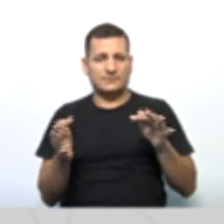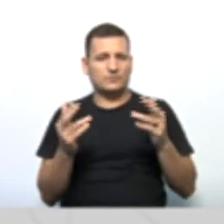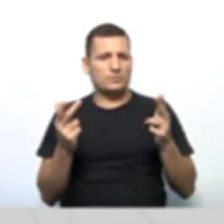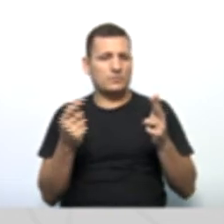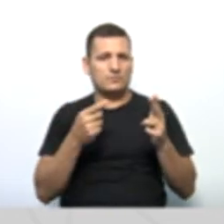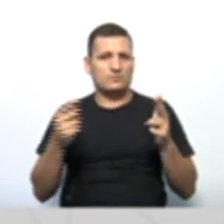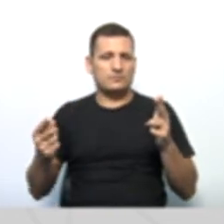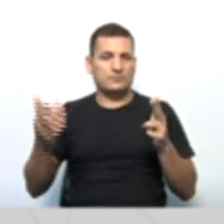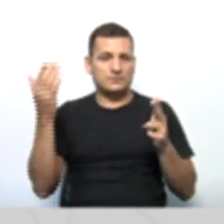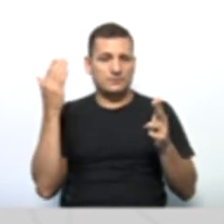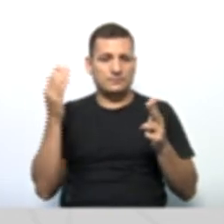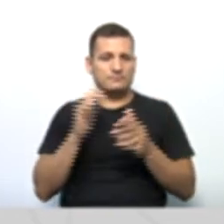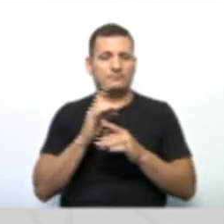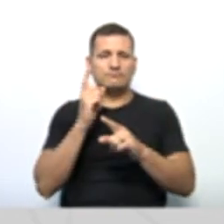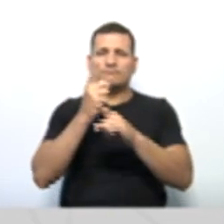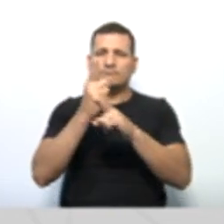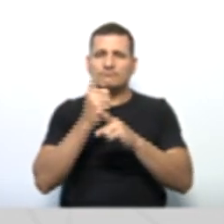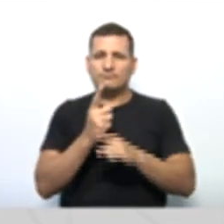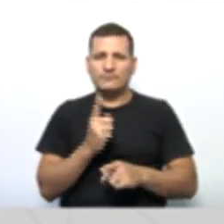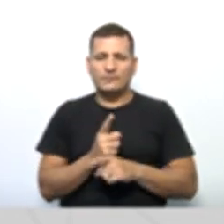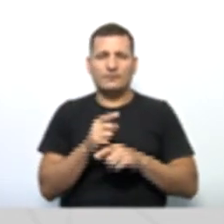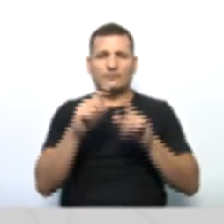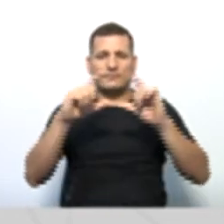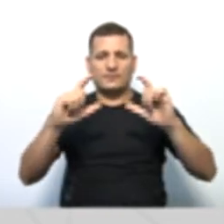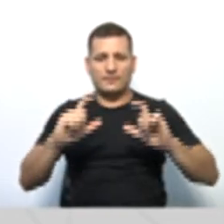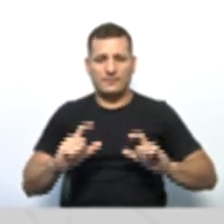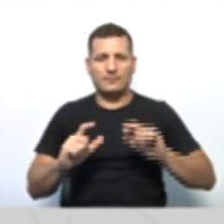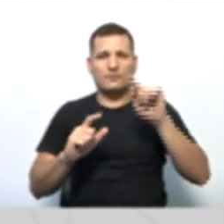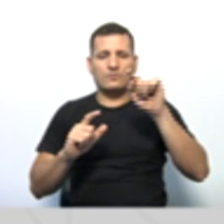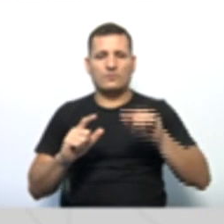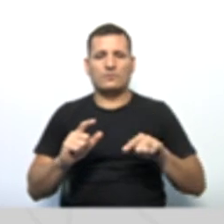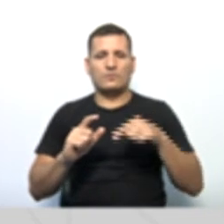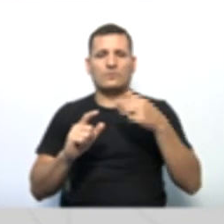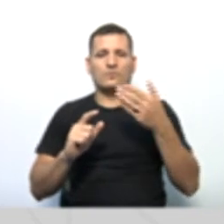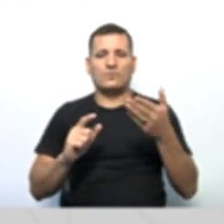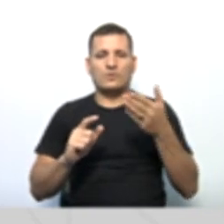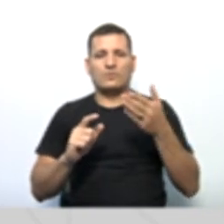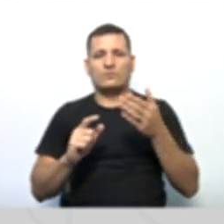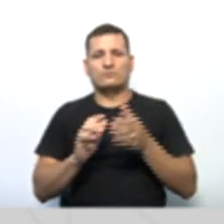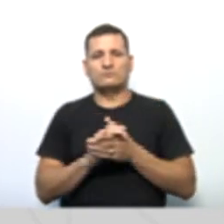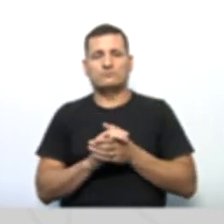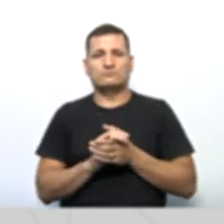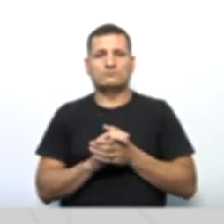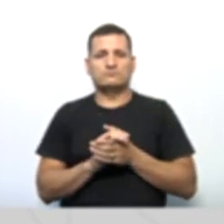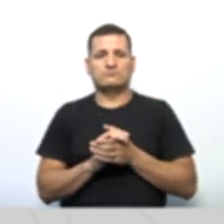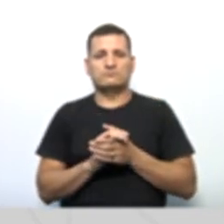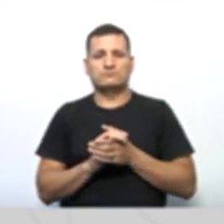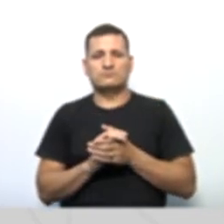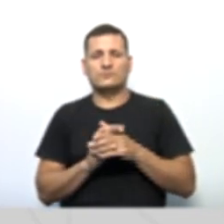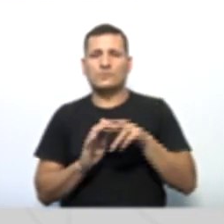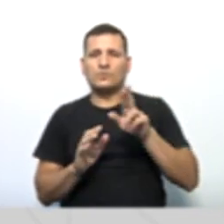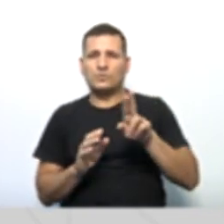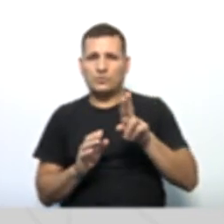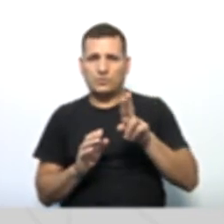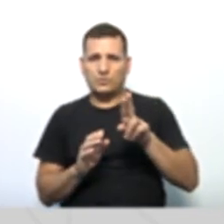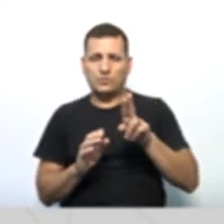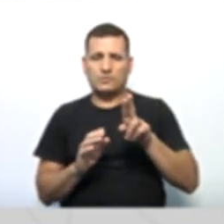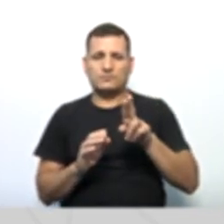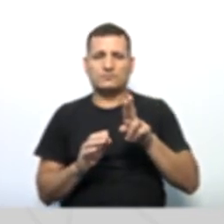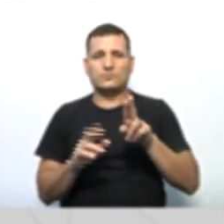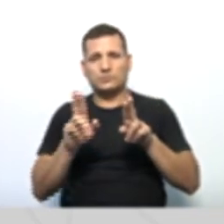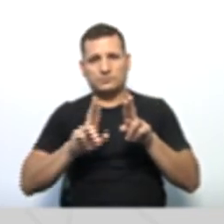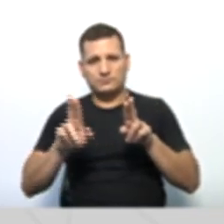passada. Identifique as sentenças abaixo e a qual dos pensamentos éticos elas correspondem, assinalando U para a